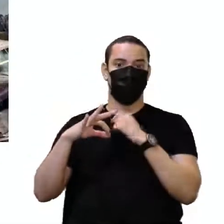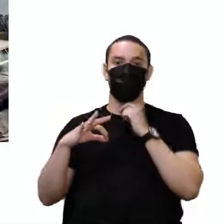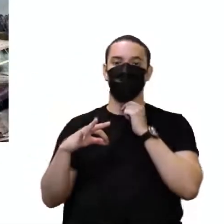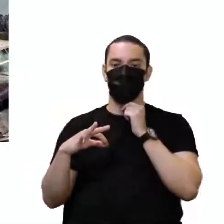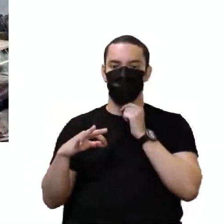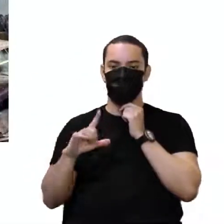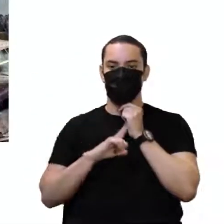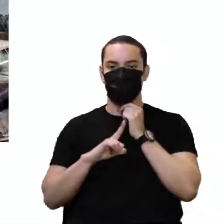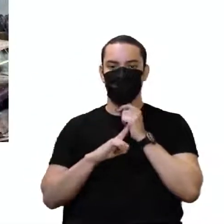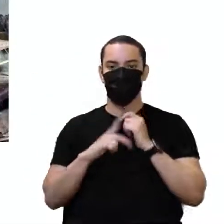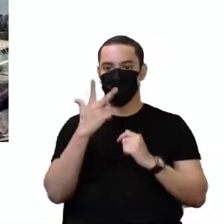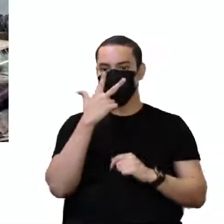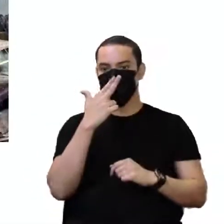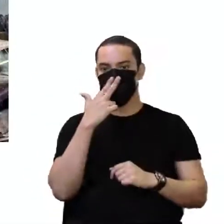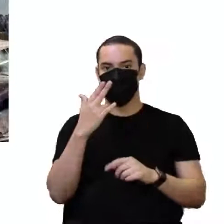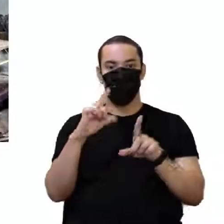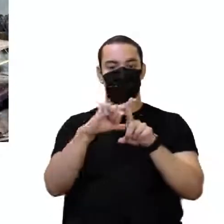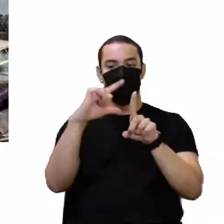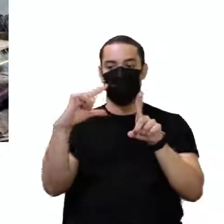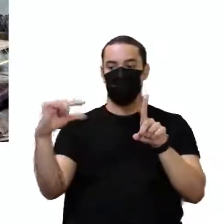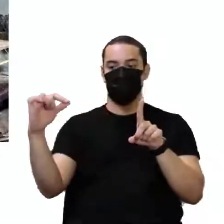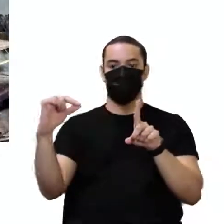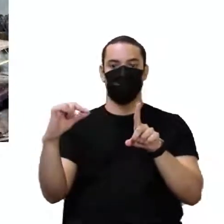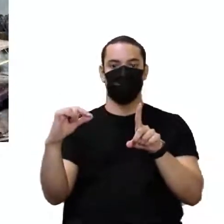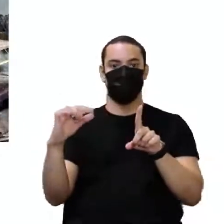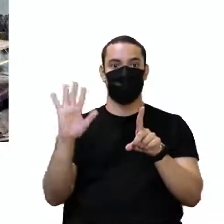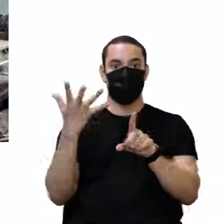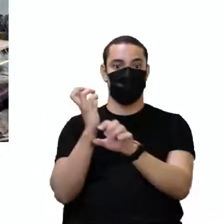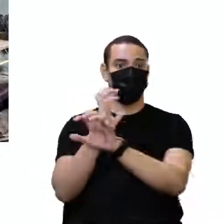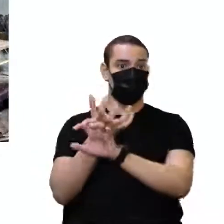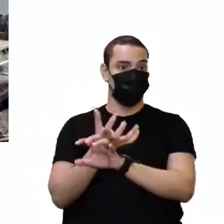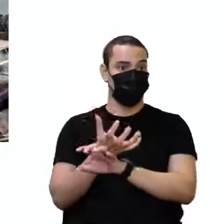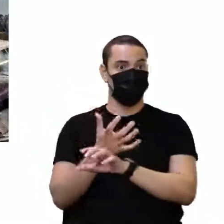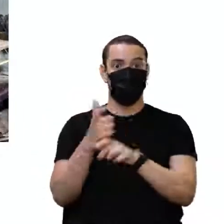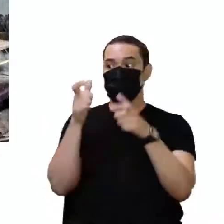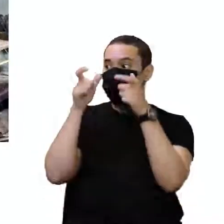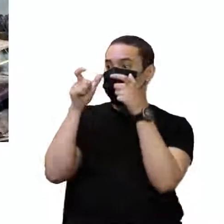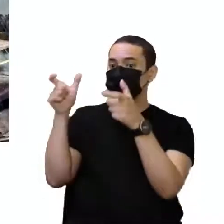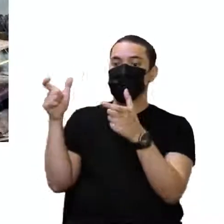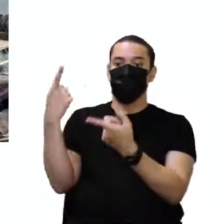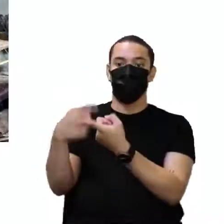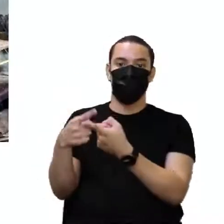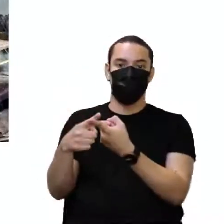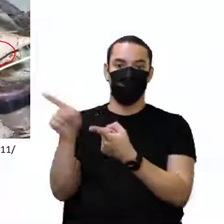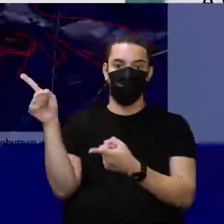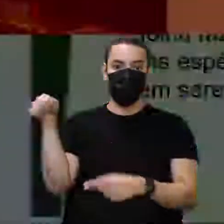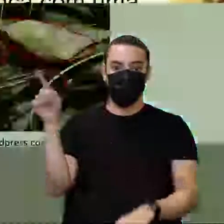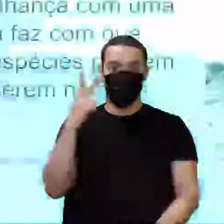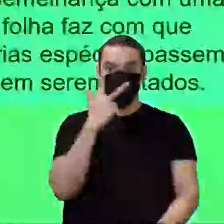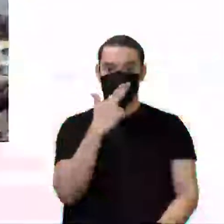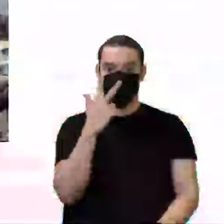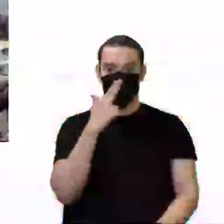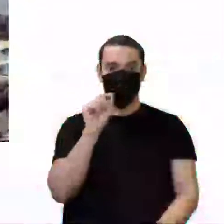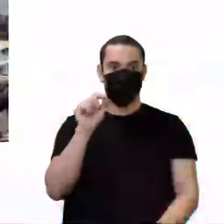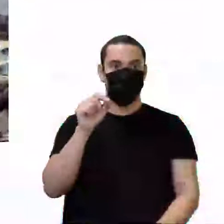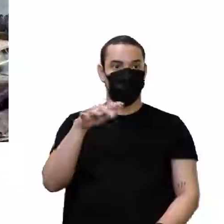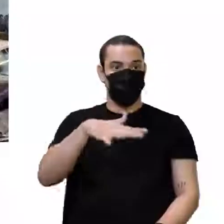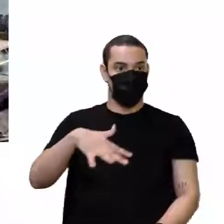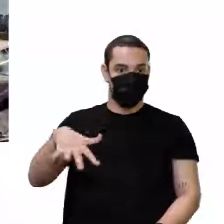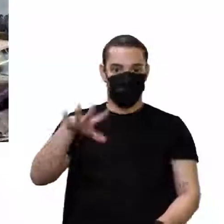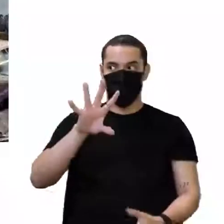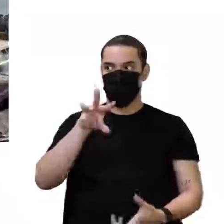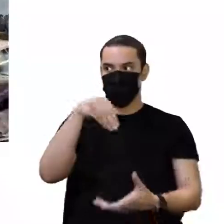está muito... Parece uma folha, né? E esses animais é interessante que eles parecem com o ambiente onde eles